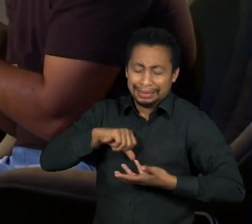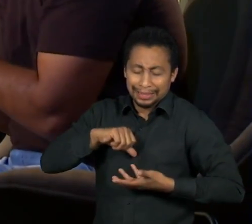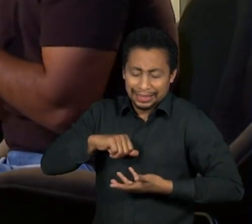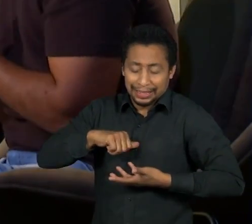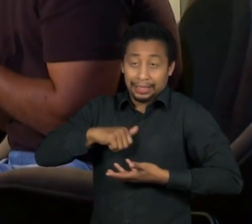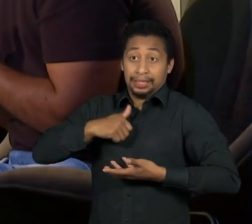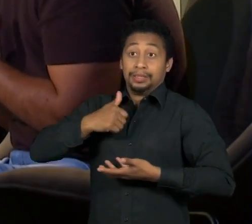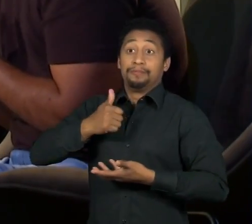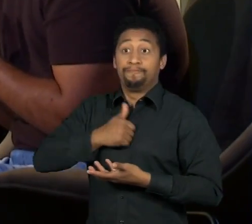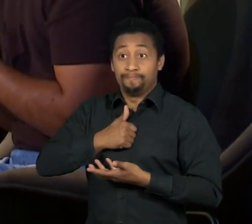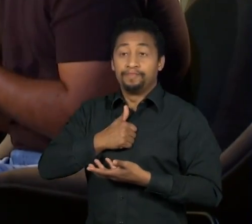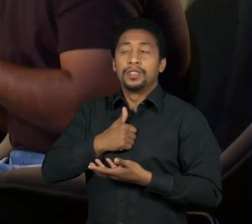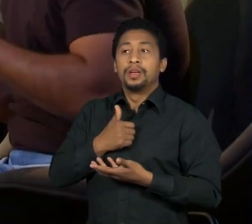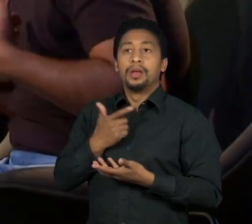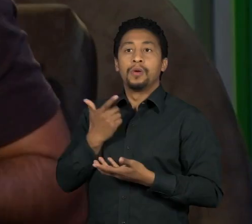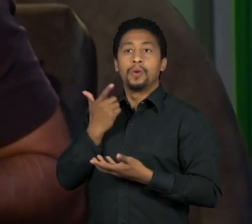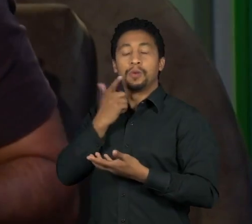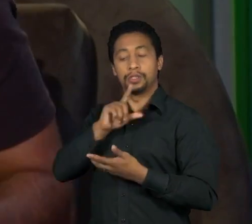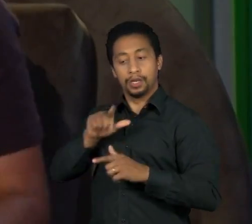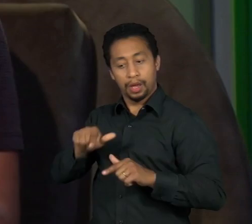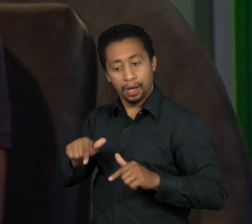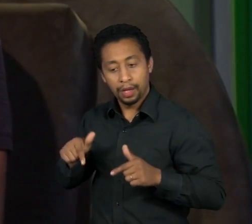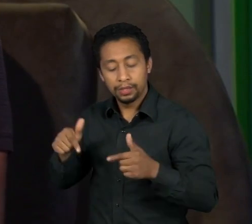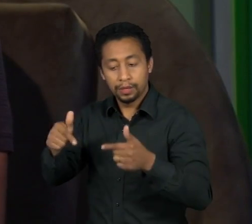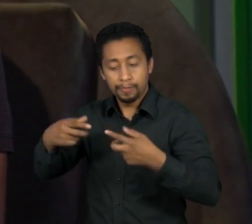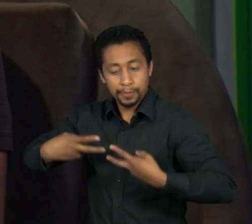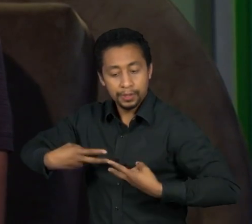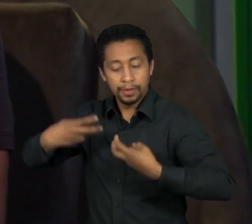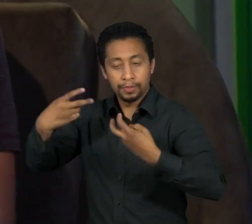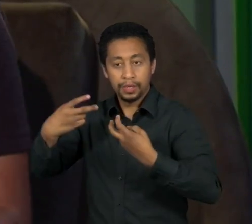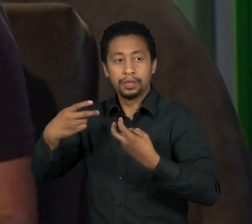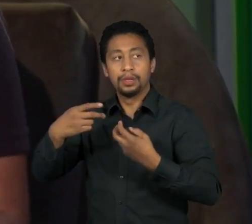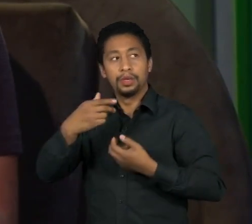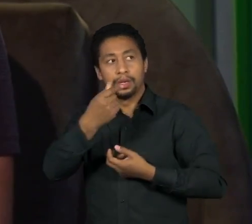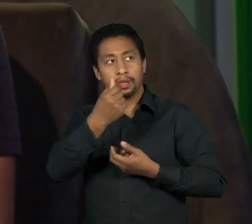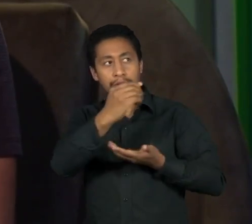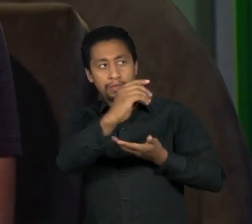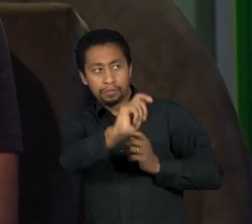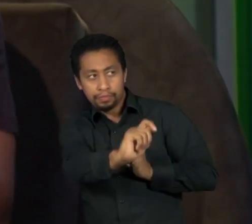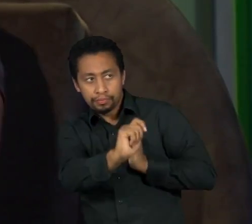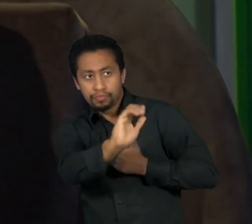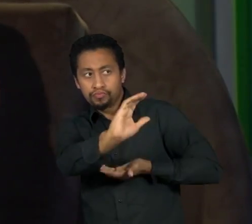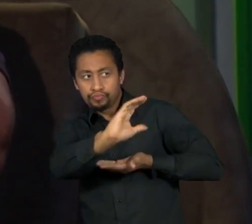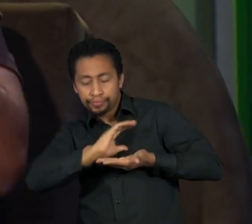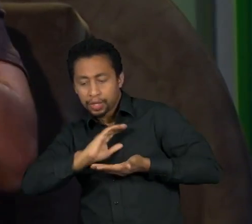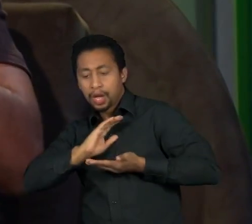pacote de soluções nos faziam evoluir como profissionais e como organização,